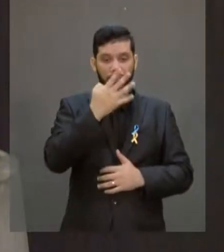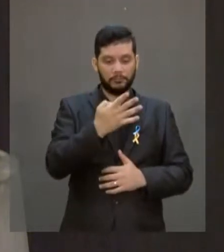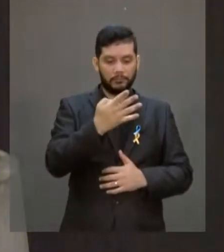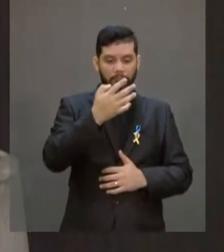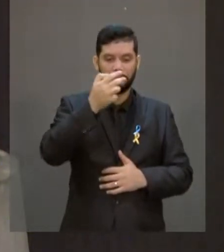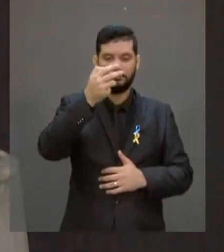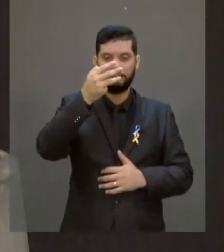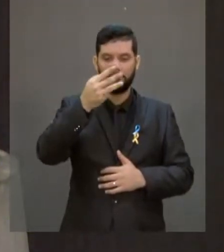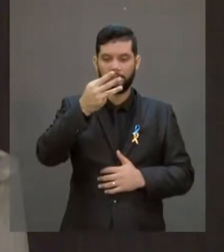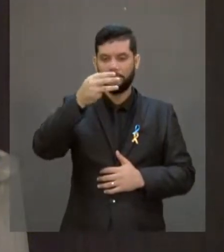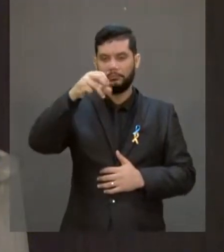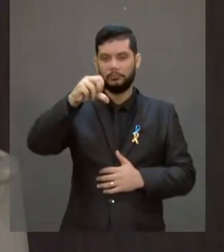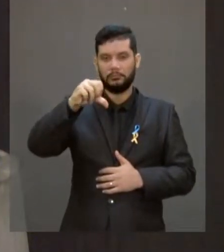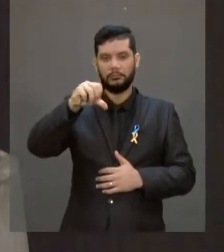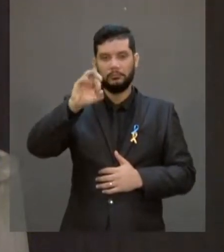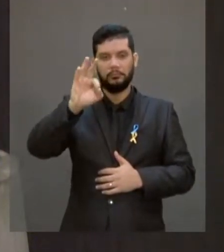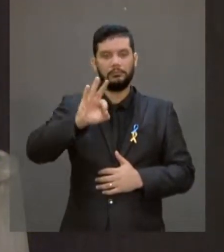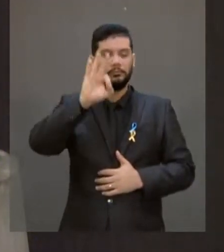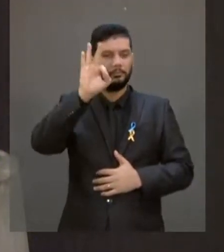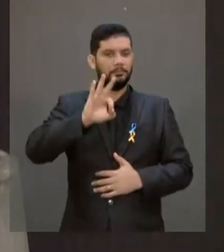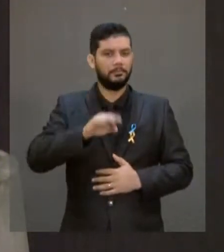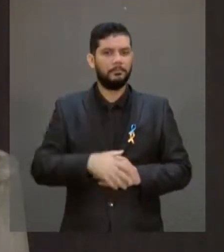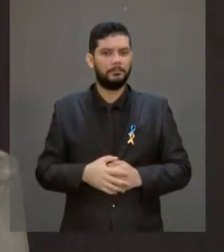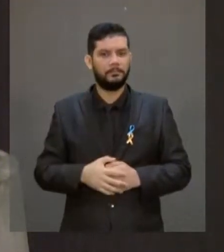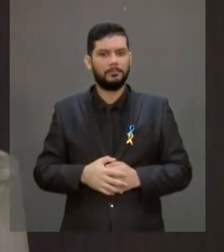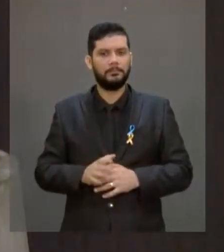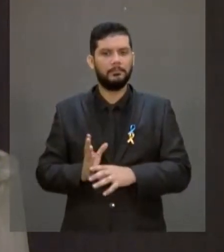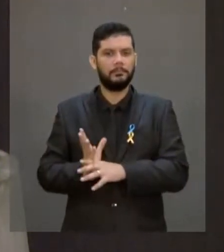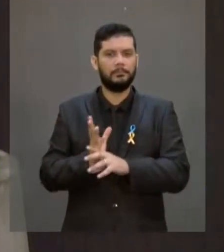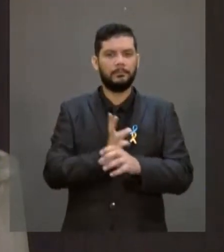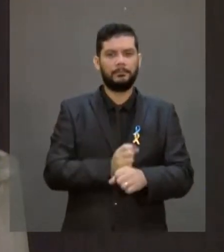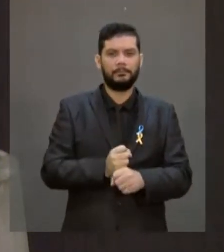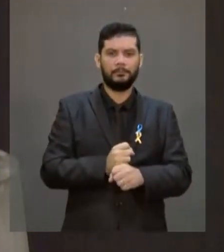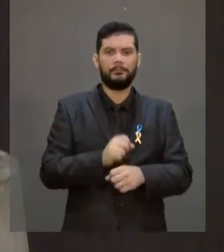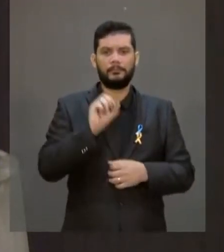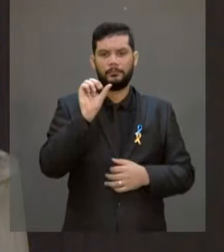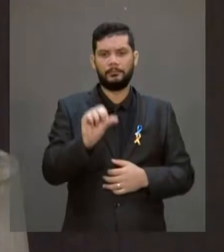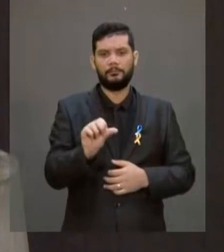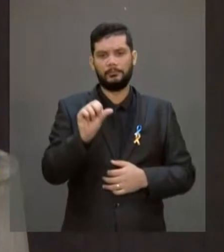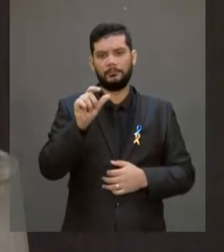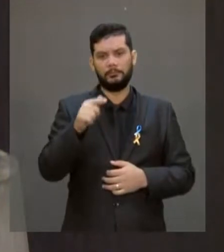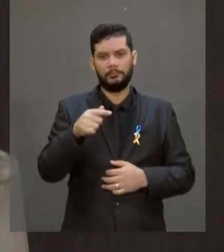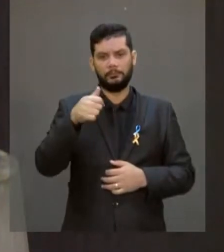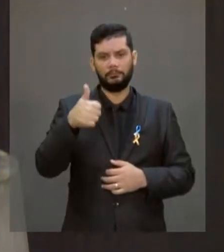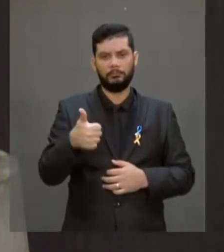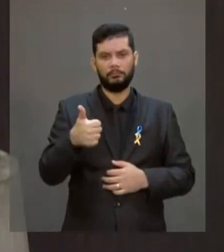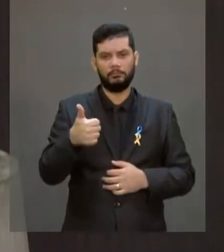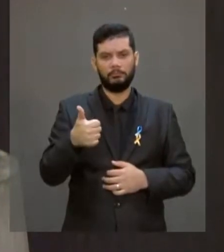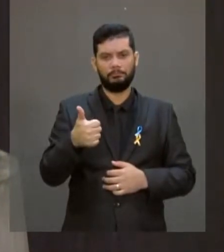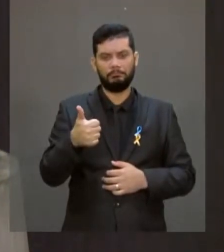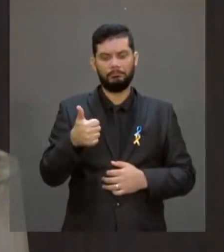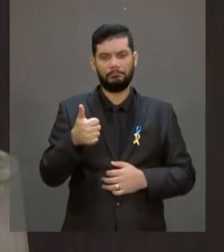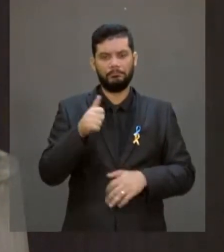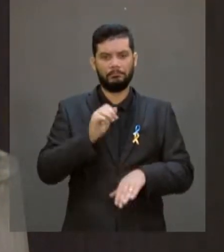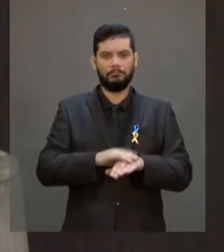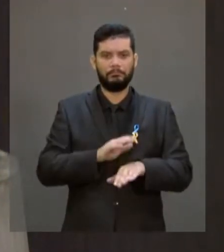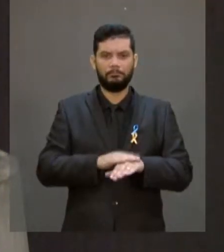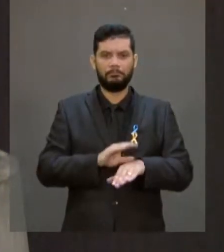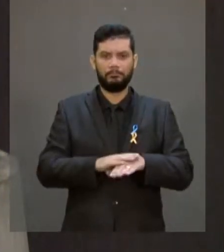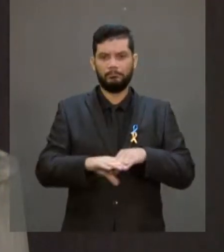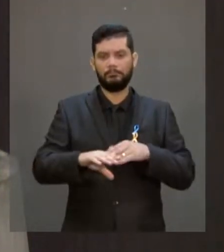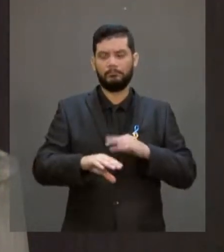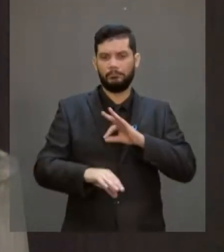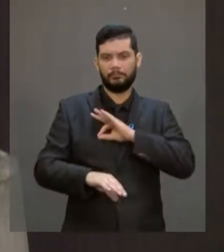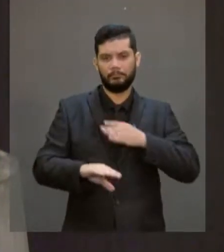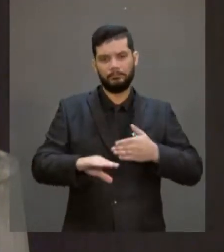439%, para ser mais preciso. No total, foram 671 homicídios causados por intervenção